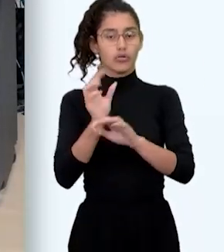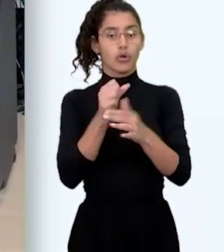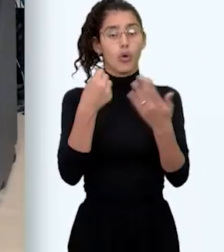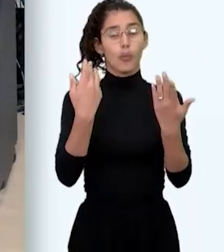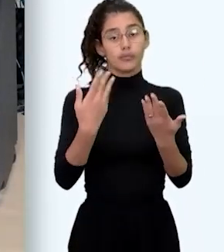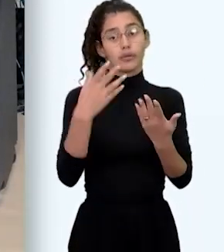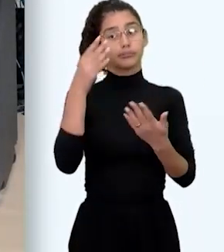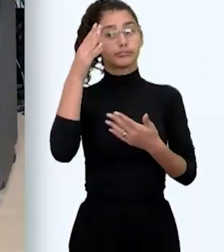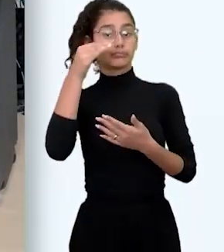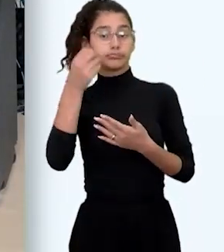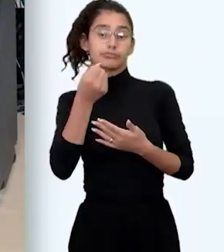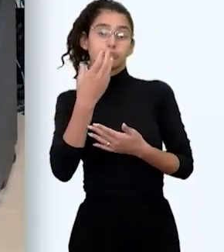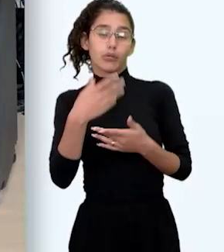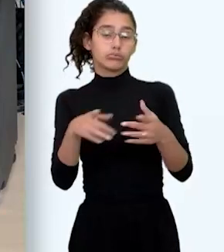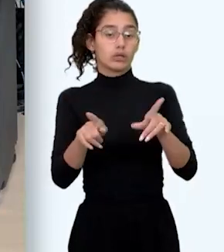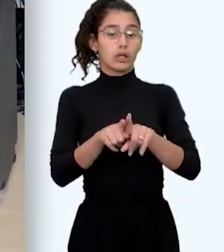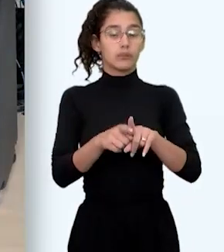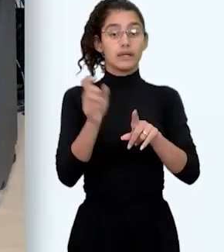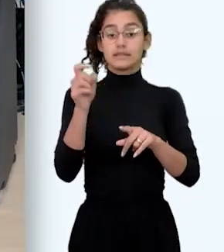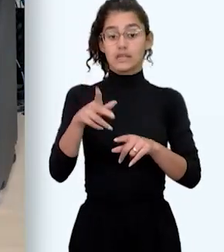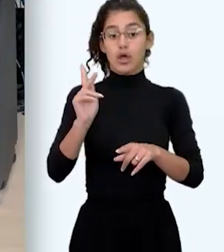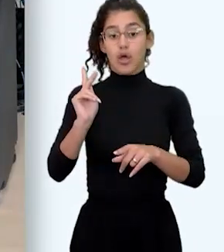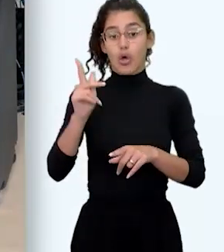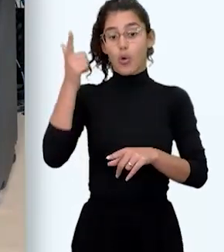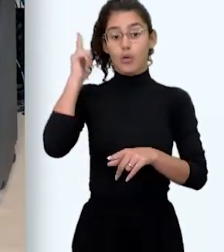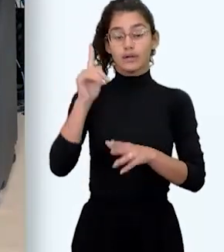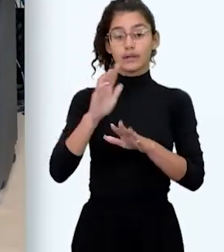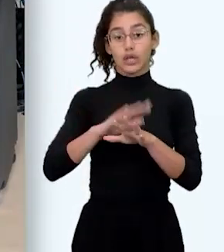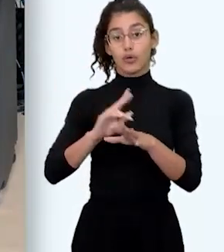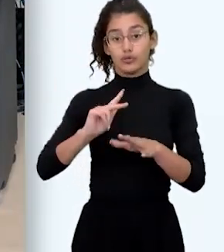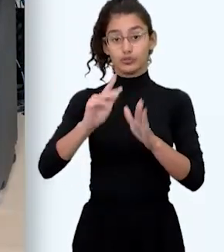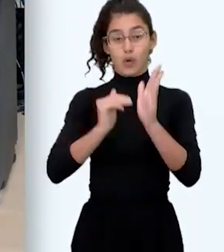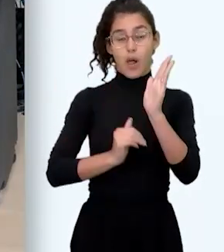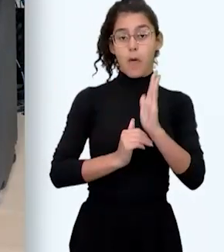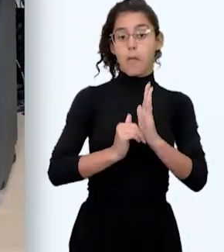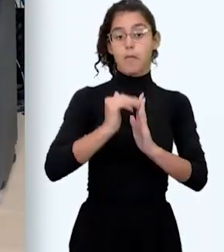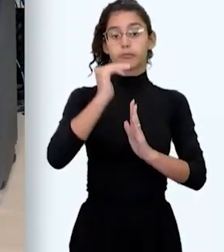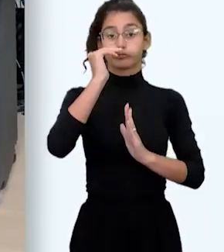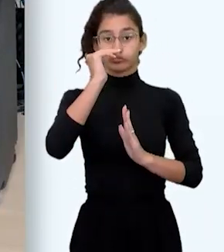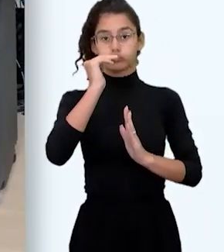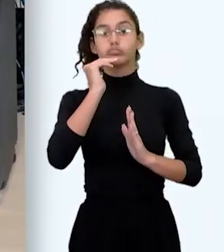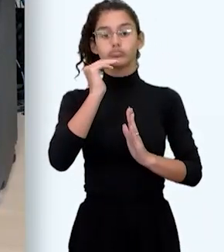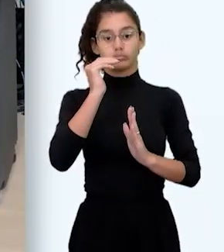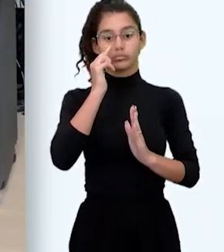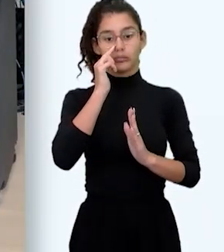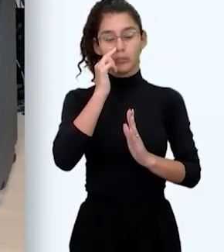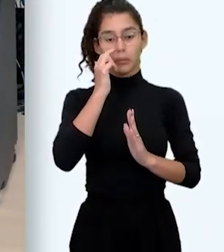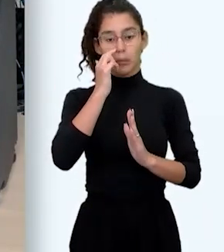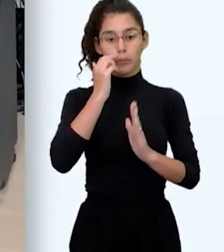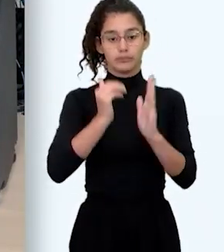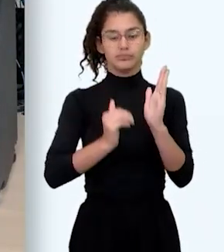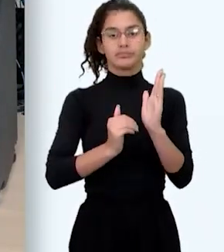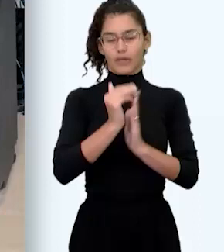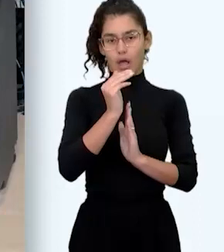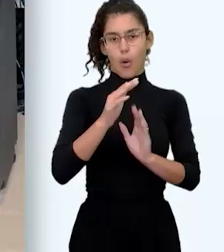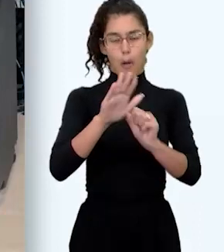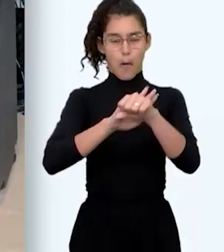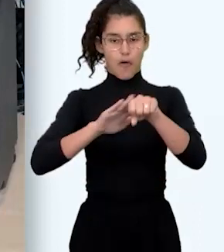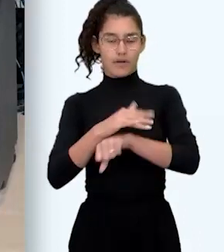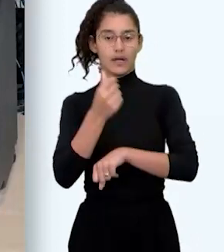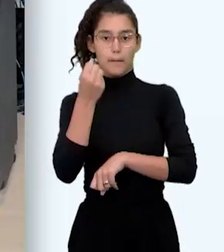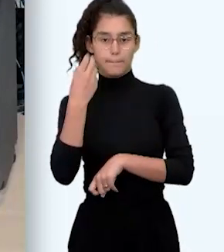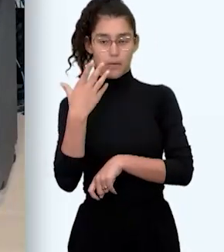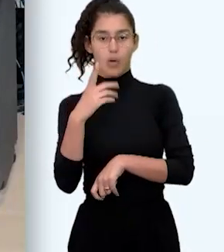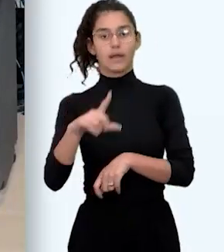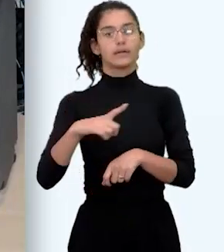sendo interessante. Se você conseguir manter isso num ápice, né, da conversa ali, do assunto,